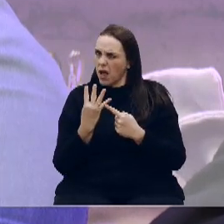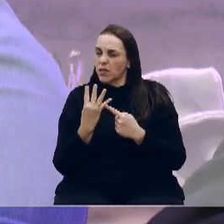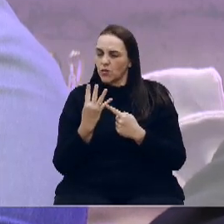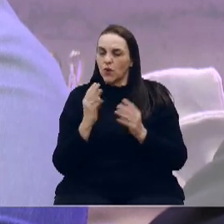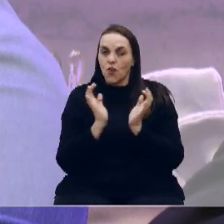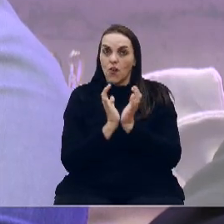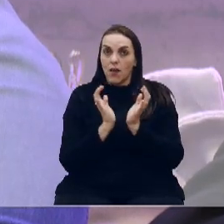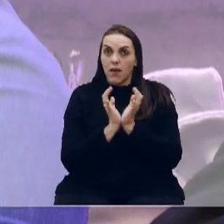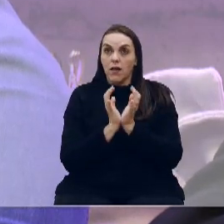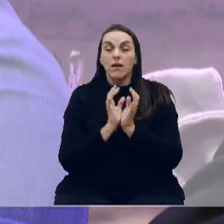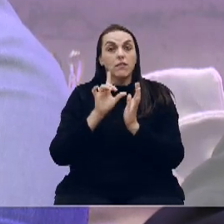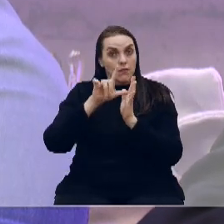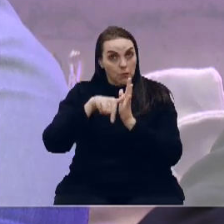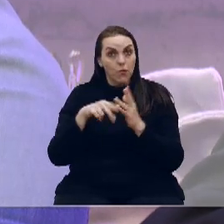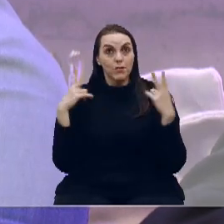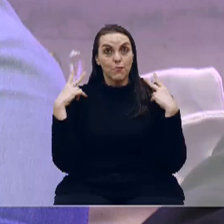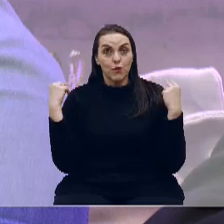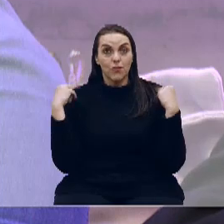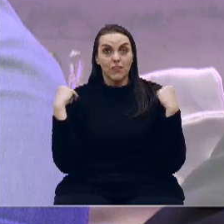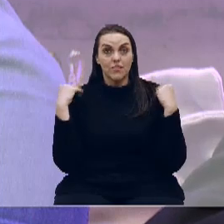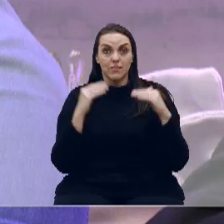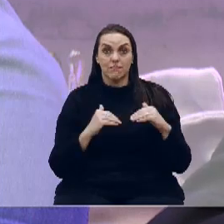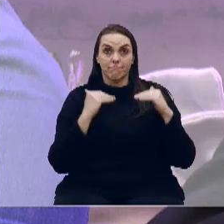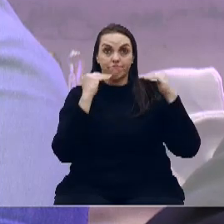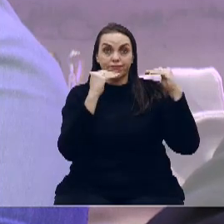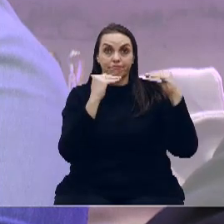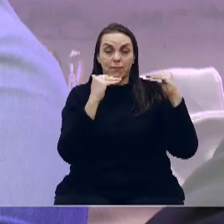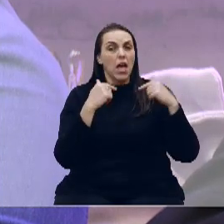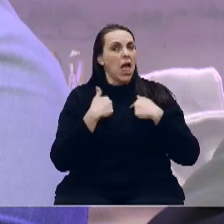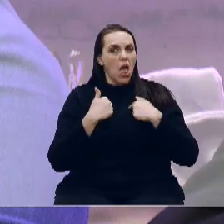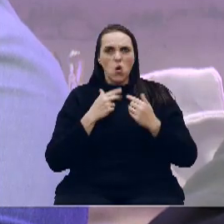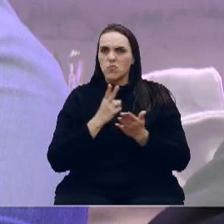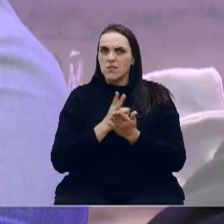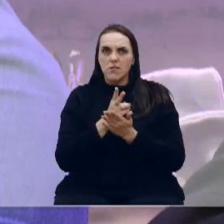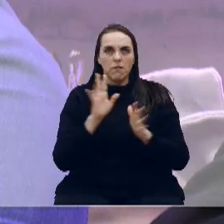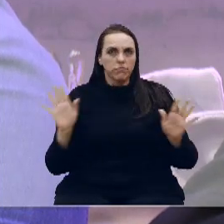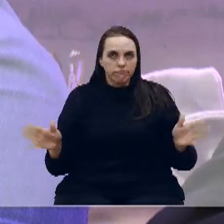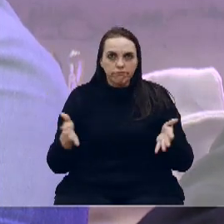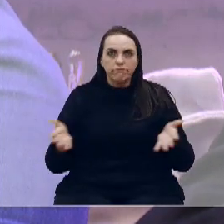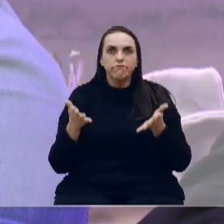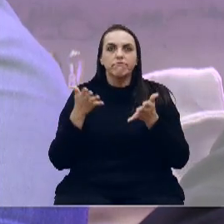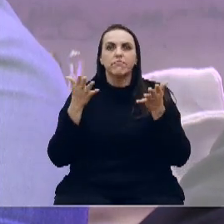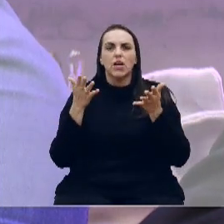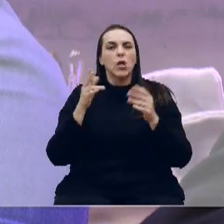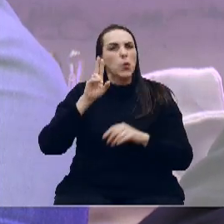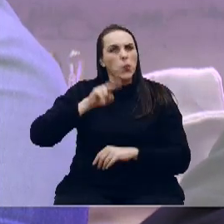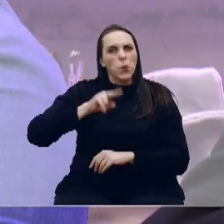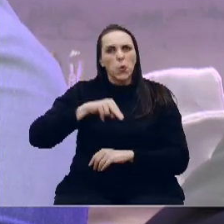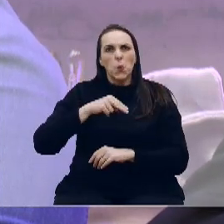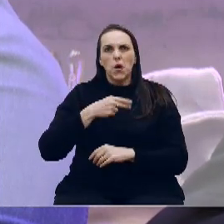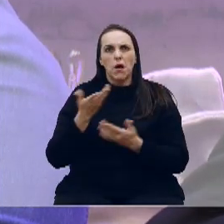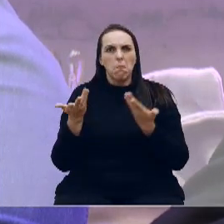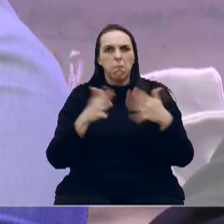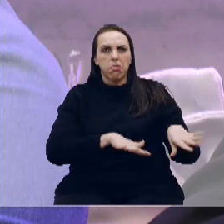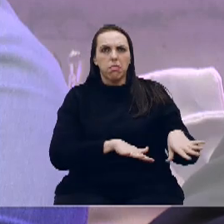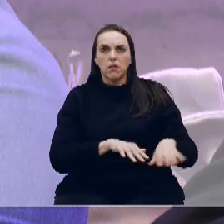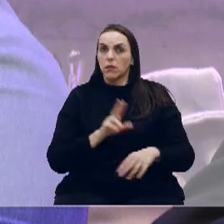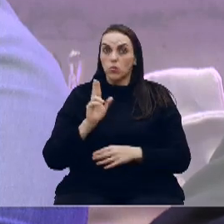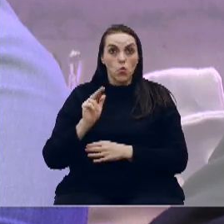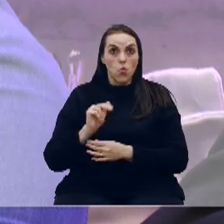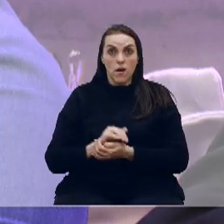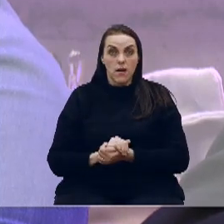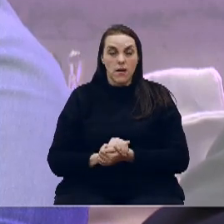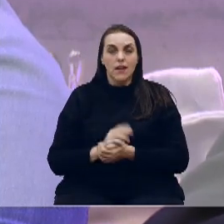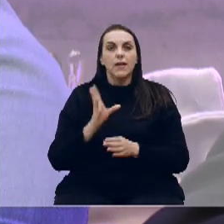depois passaram a motorista, sabe? Sim. Porque eu sempre incentivei elas, sabe? Nunca... É que nem tem dentro da